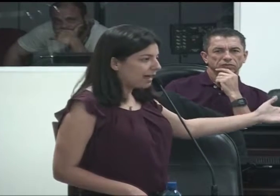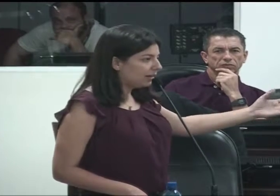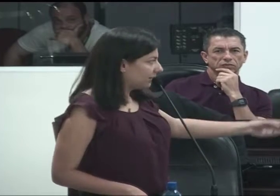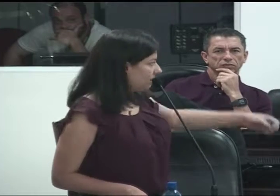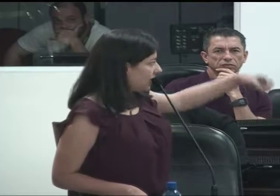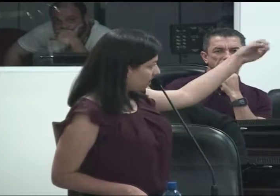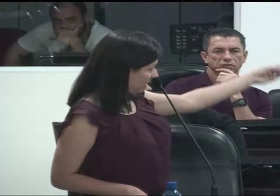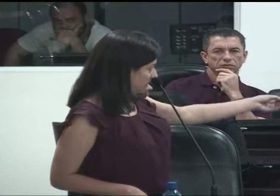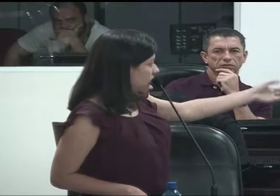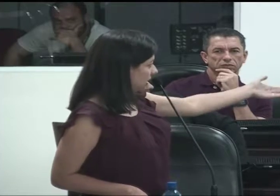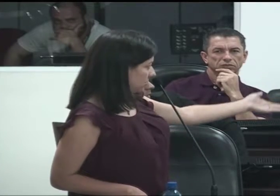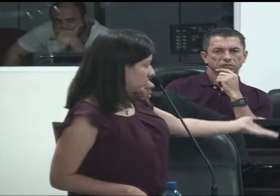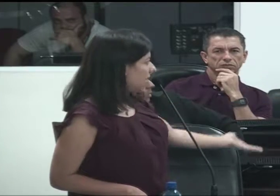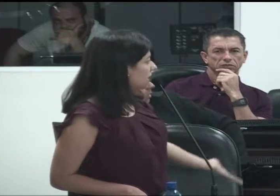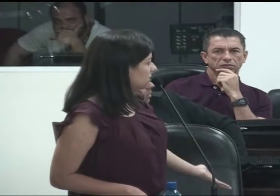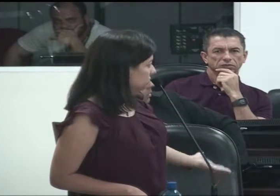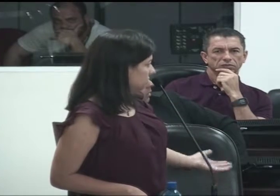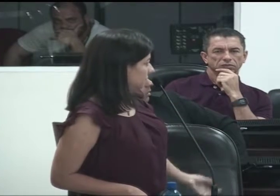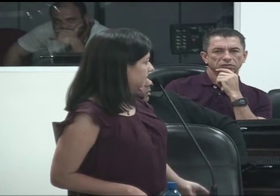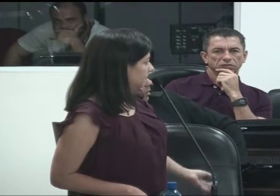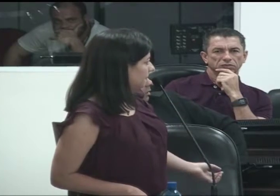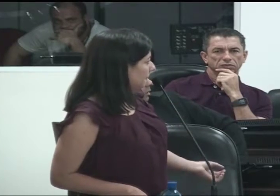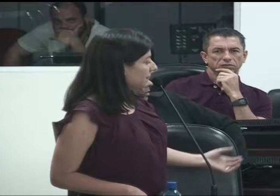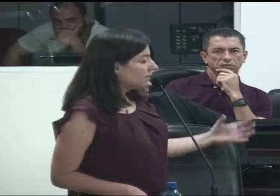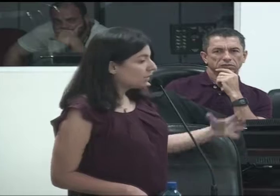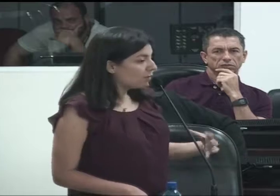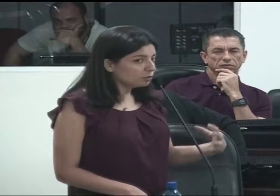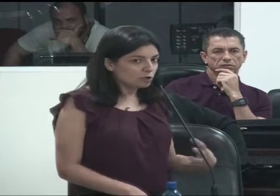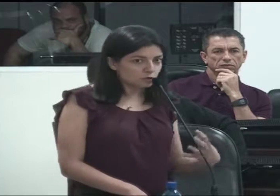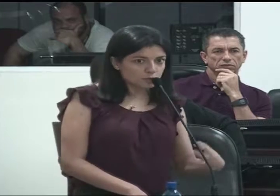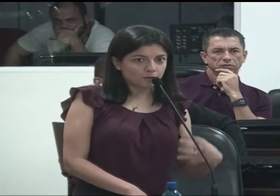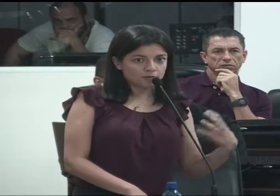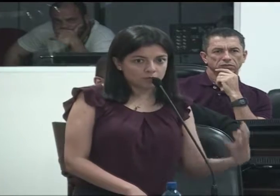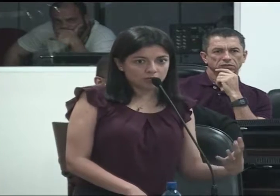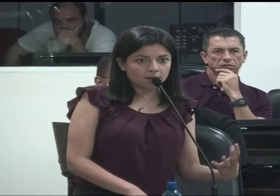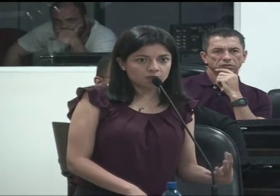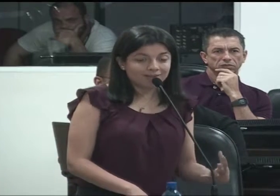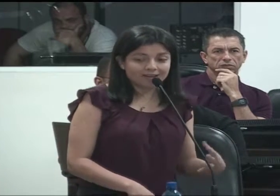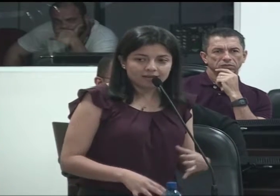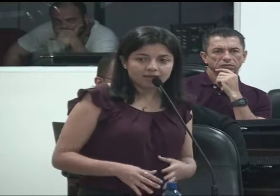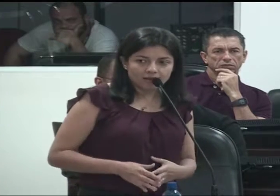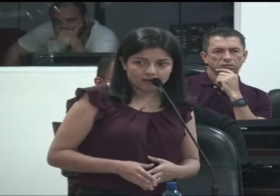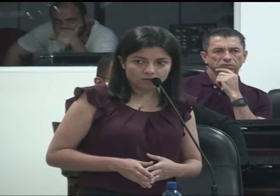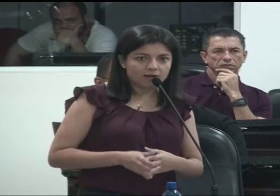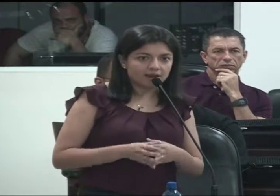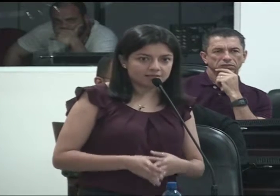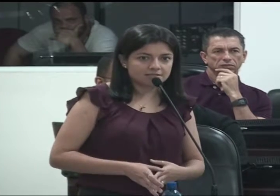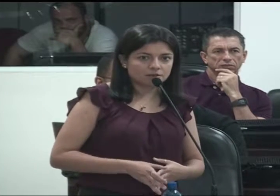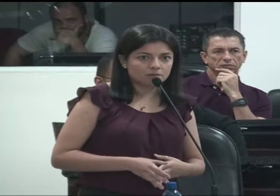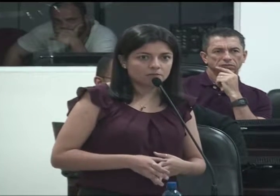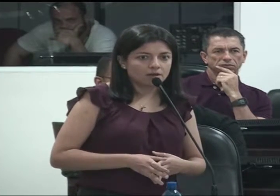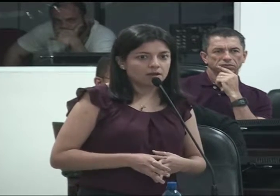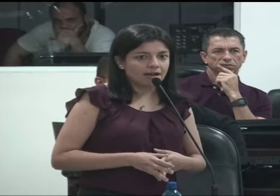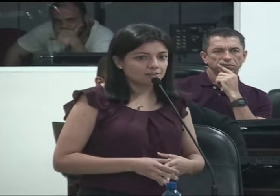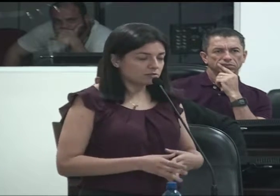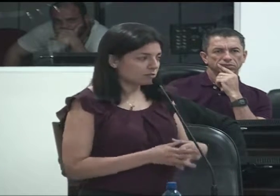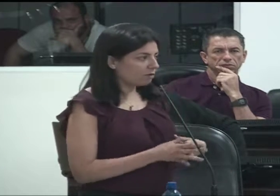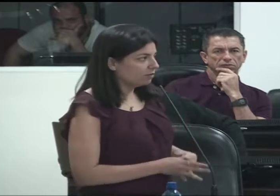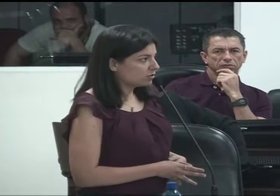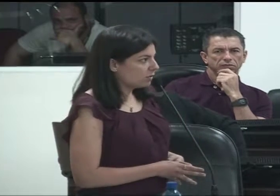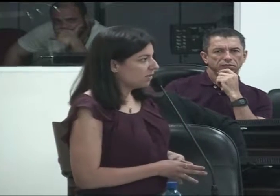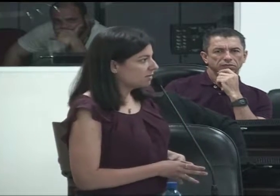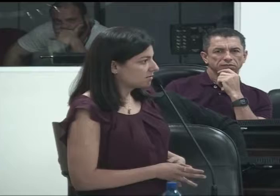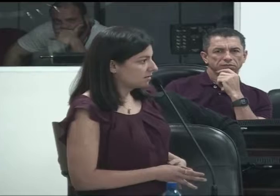concepção técnica também equiparação de gênero não é isso. Então, quando nós nos posicionamos com relação às